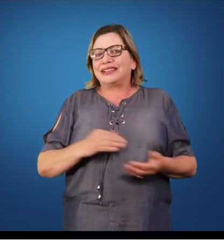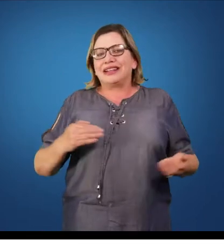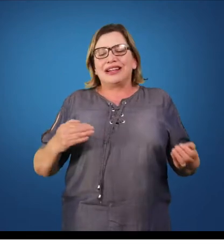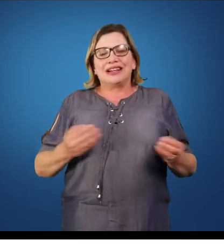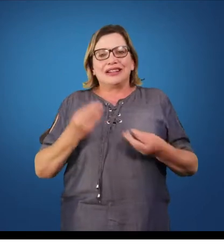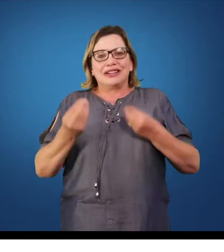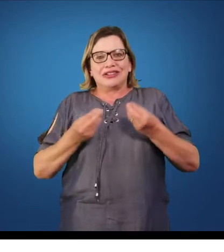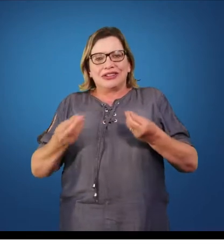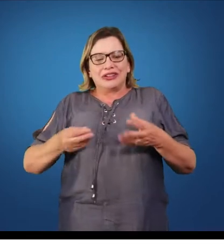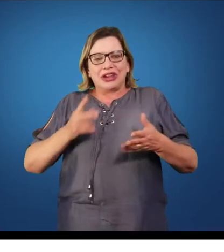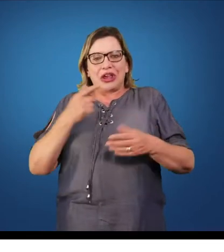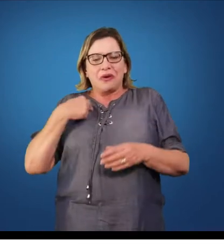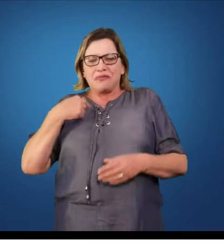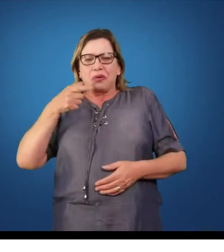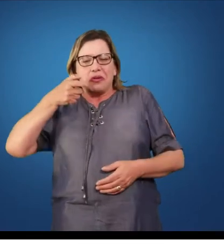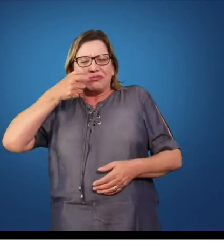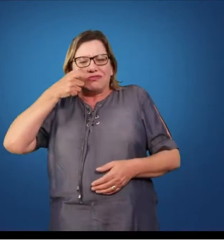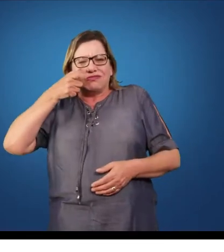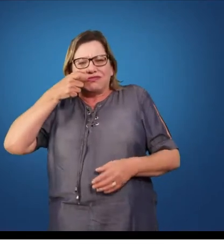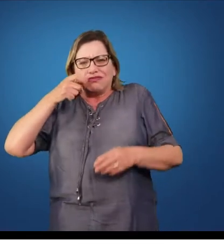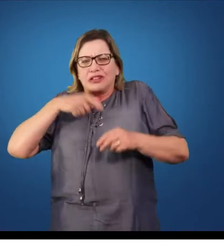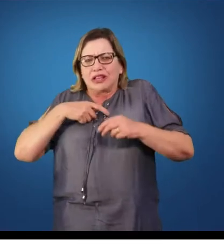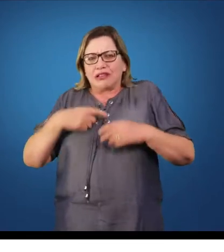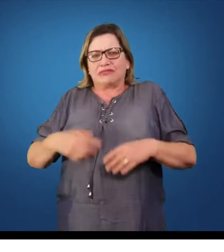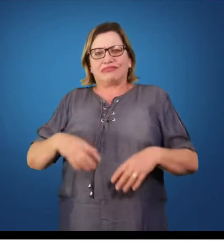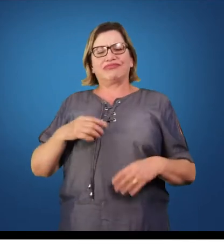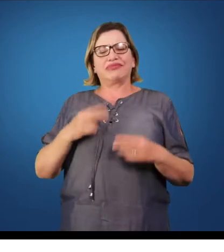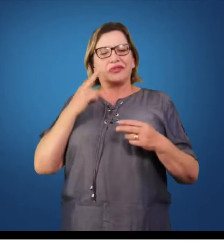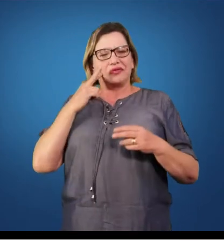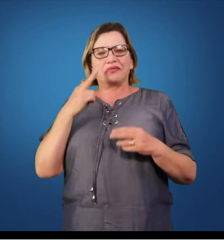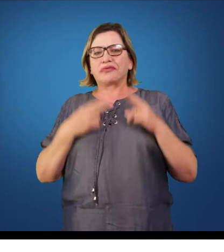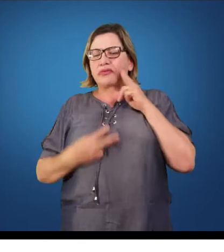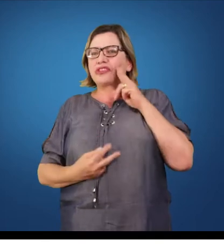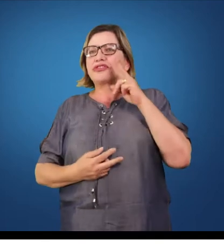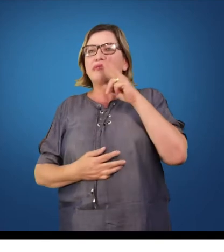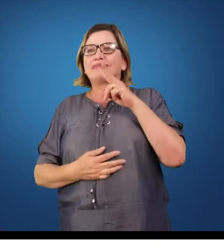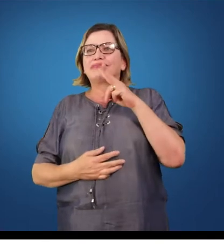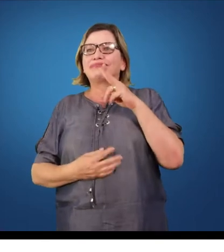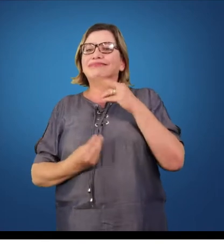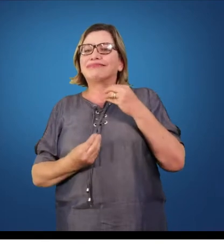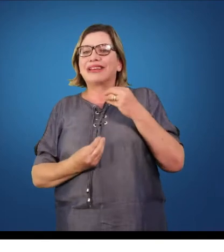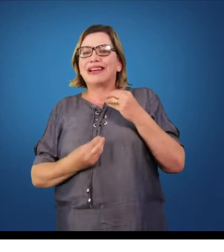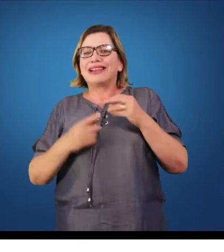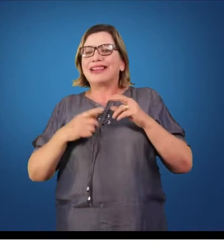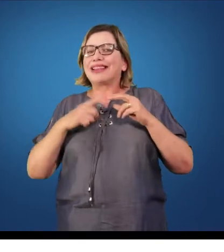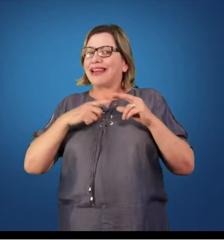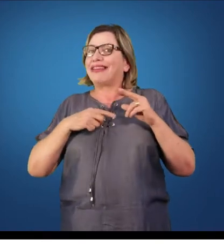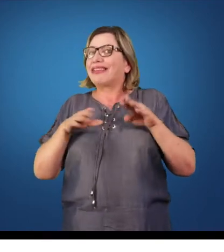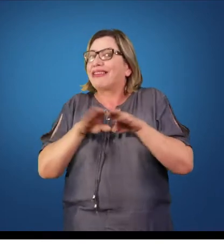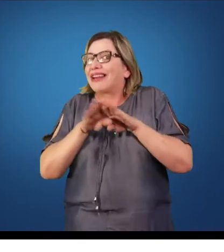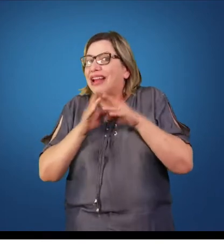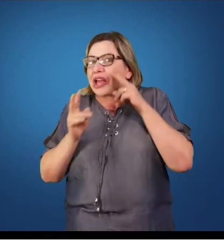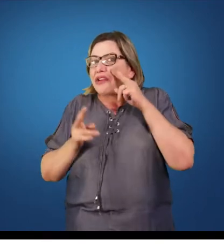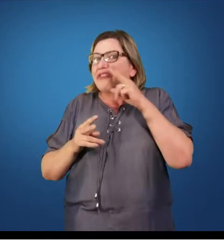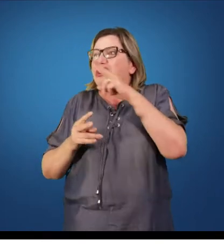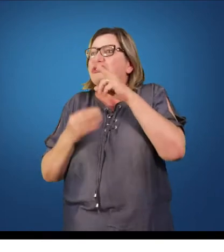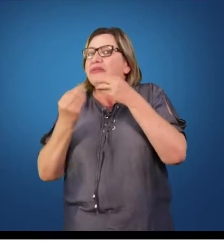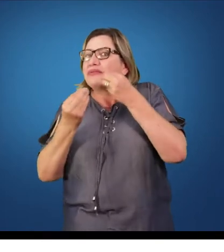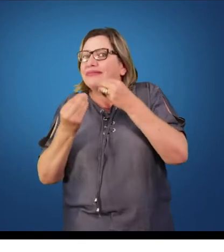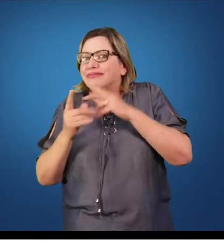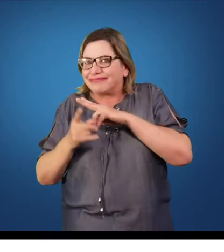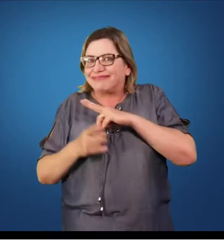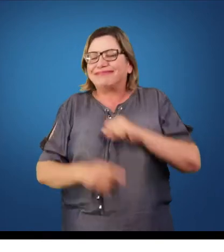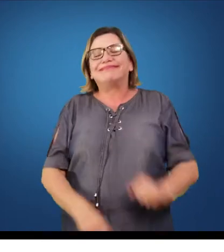movimento. Observei que tem alunos fazendo isso, né? Observei que tem alunos fazendo